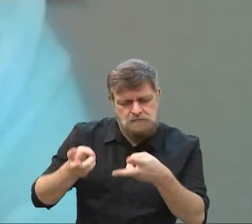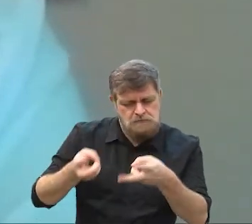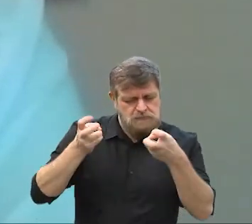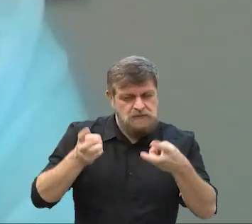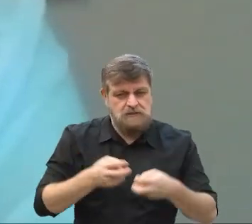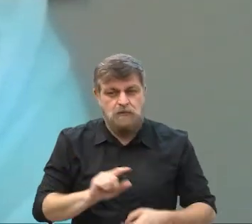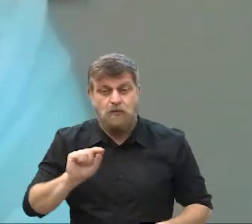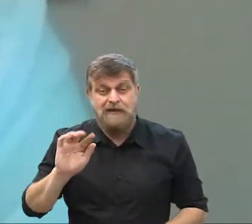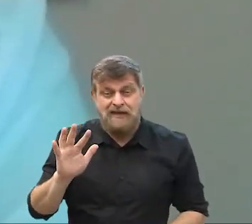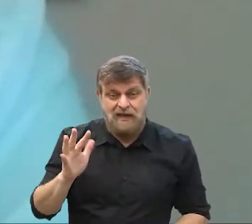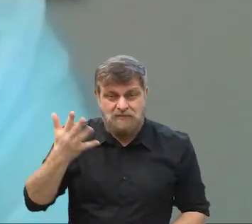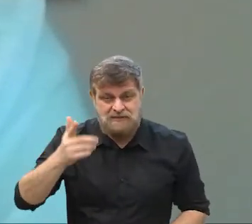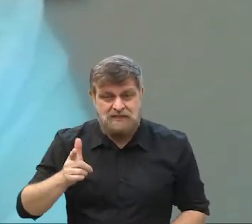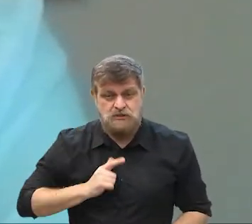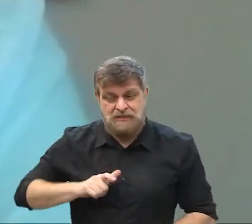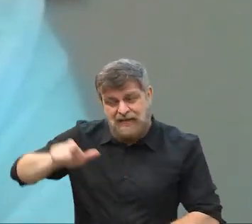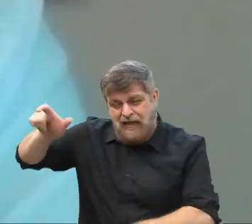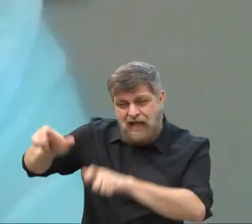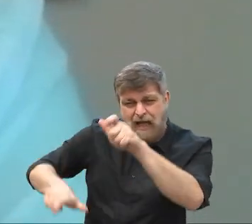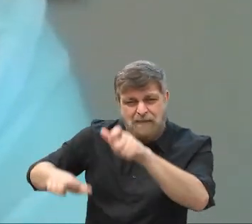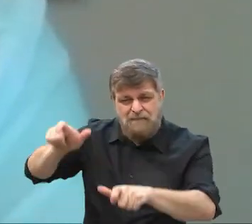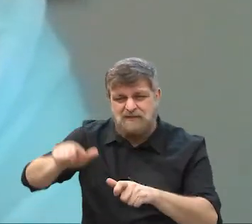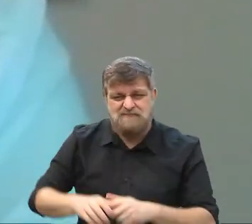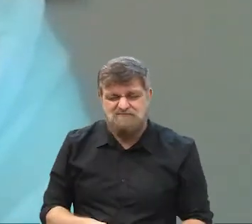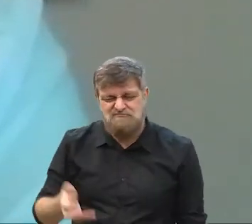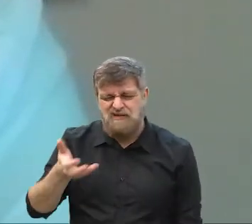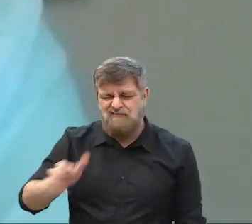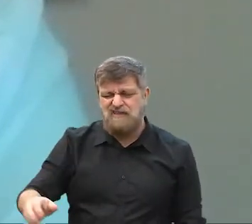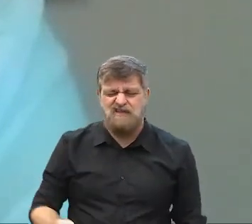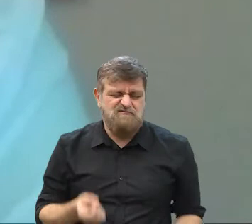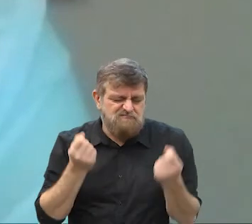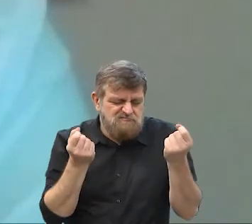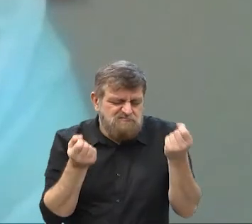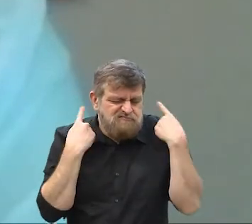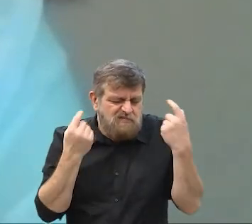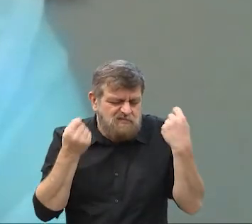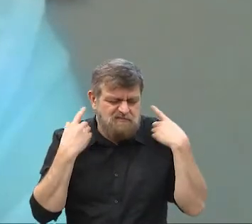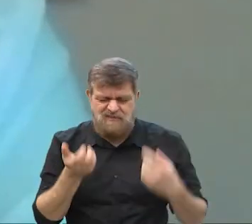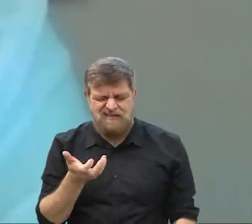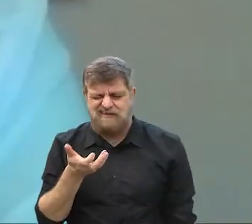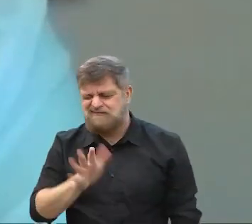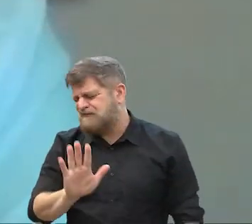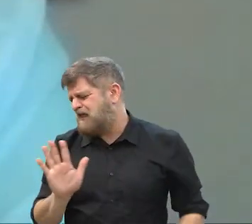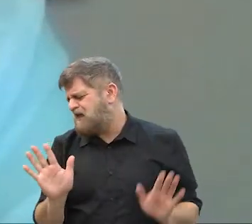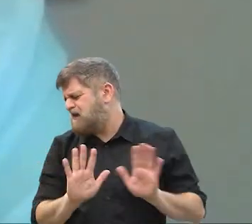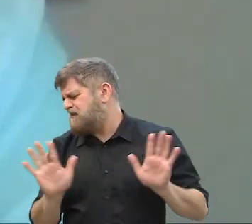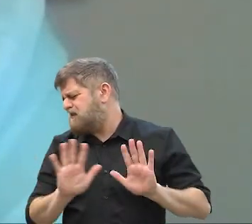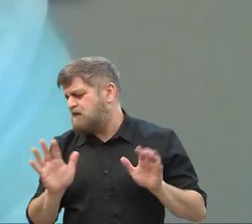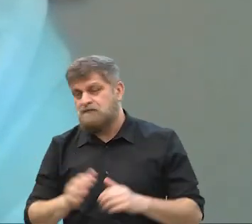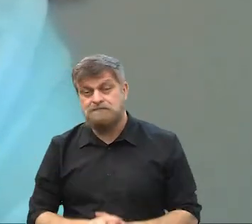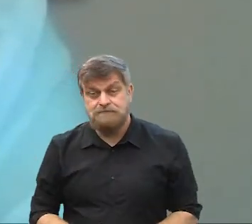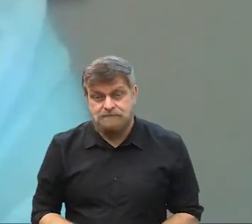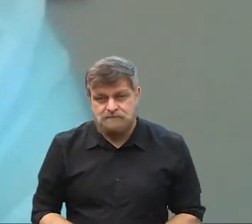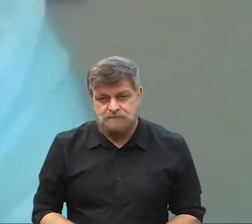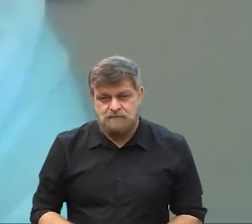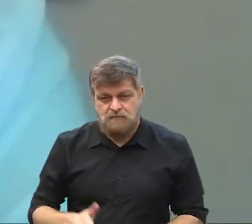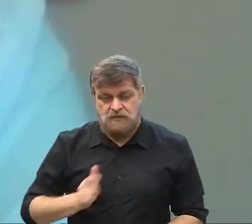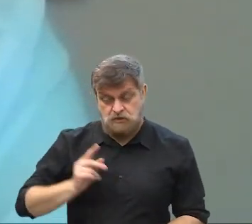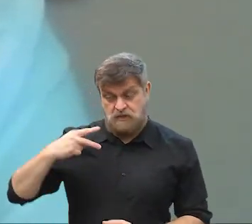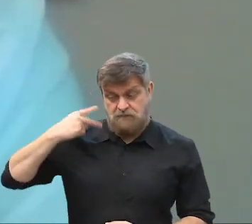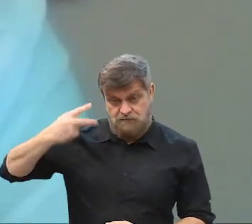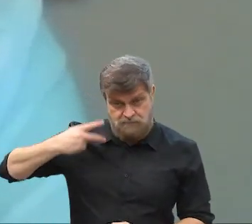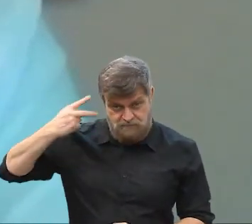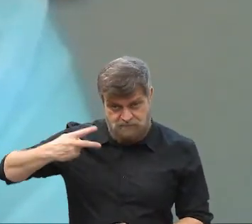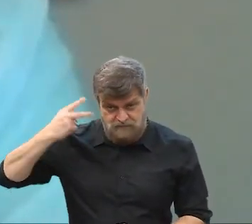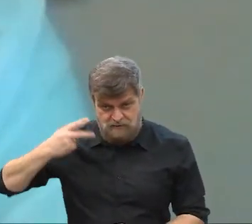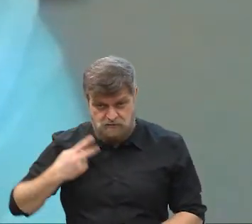havia muitas pessoas que não queriam ser honradas, que não gostariam de receber título nenhum. Sim. E muitos